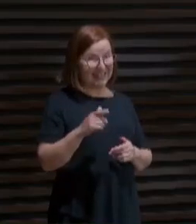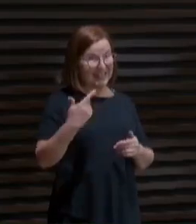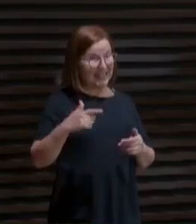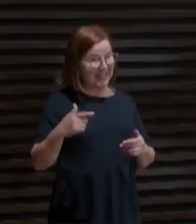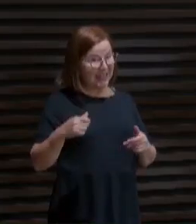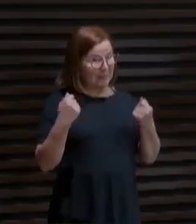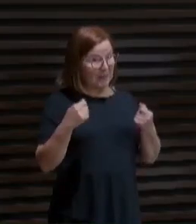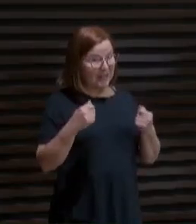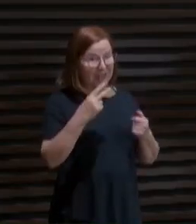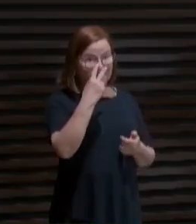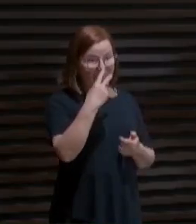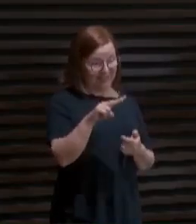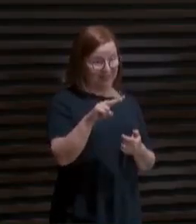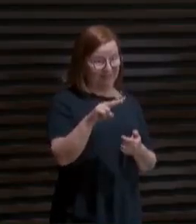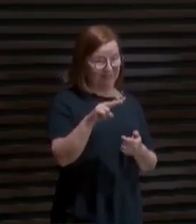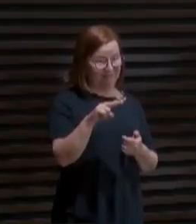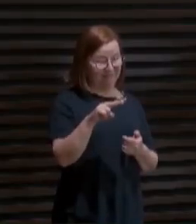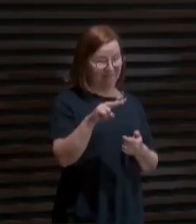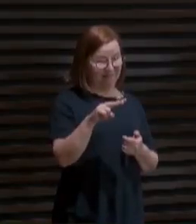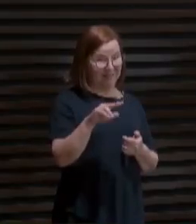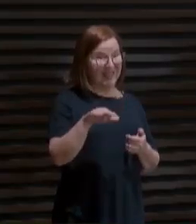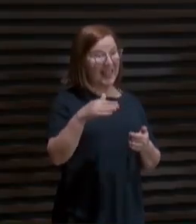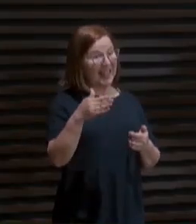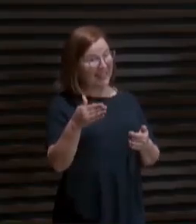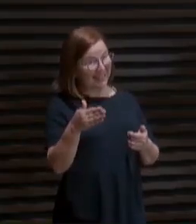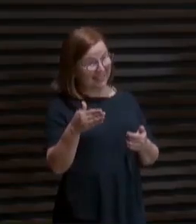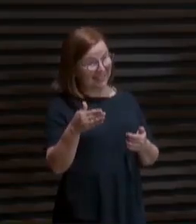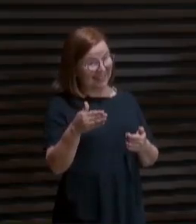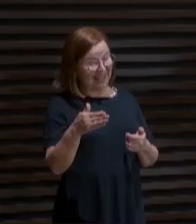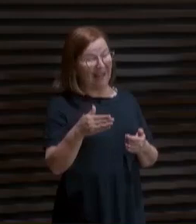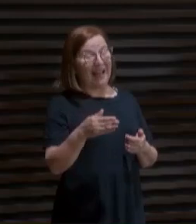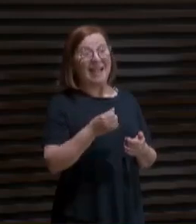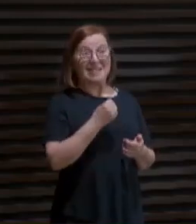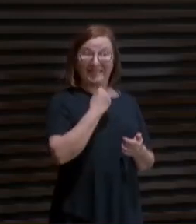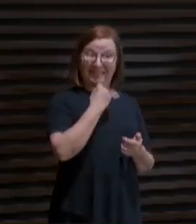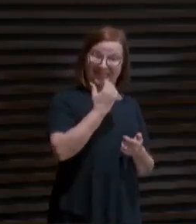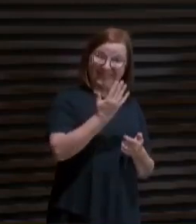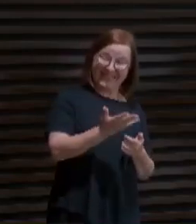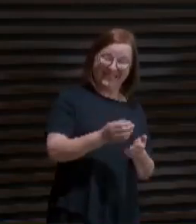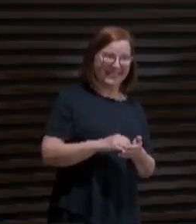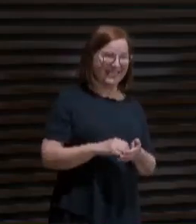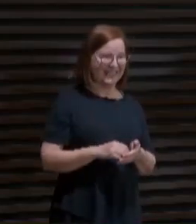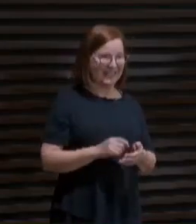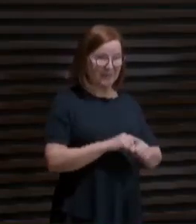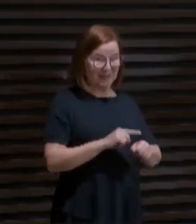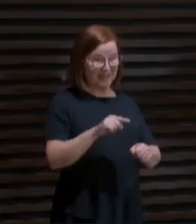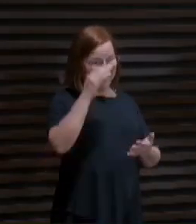evidências, é aí que a coisa fica boa. Quando você